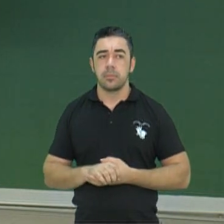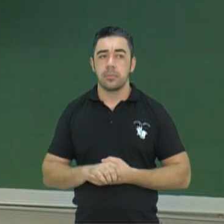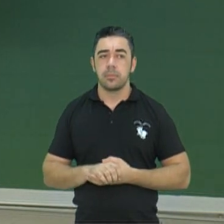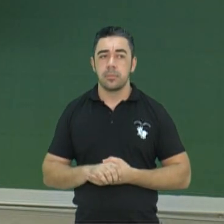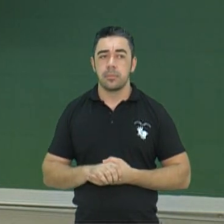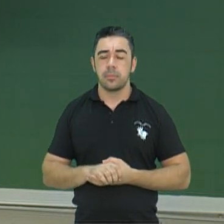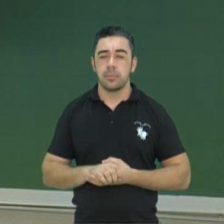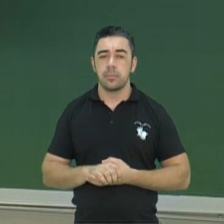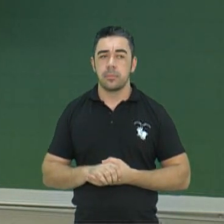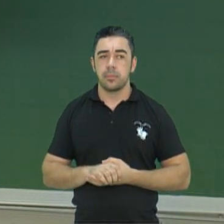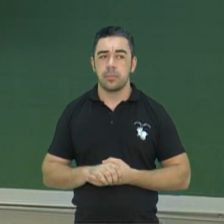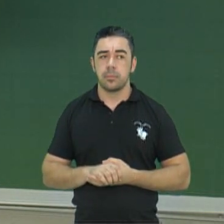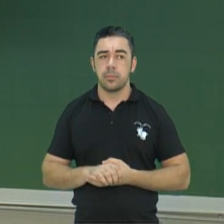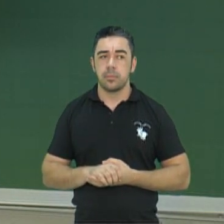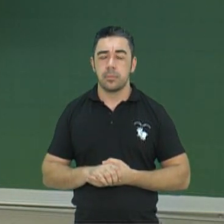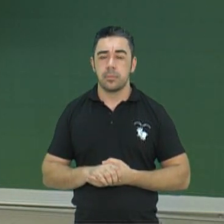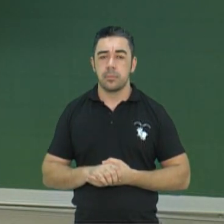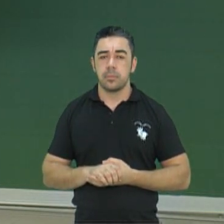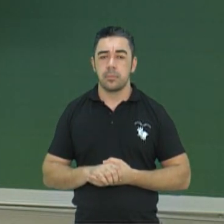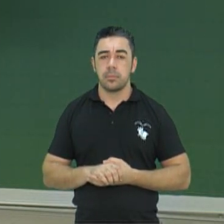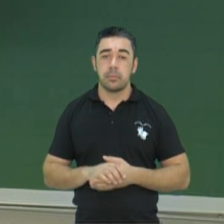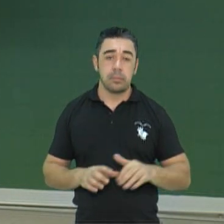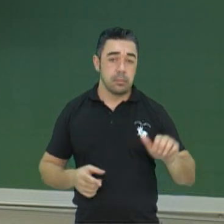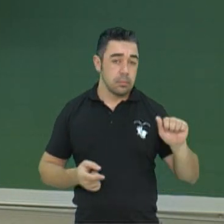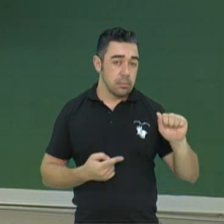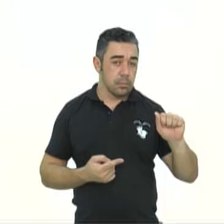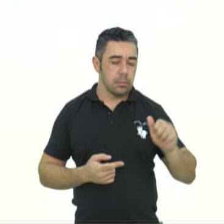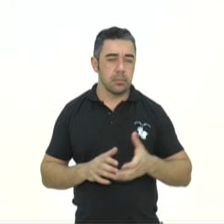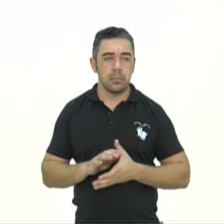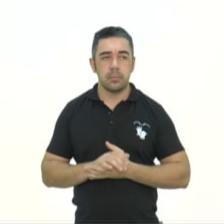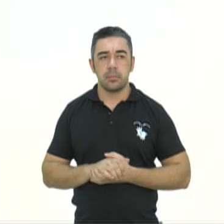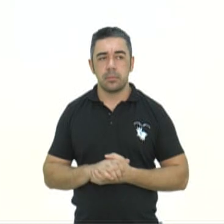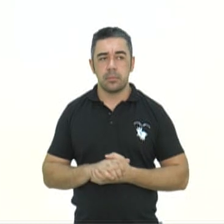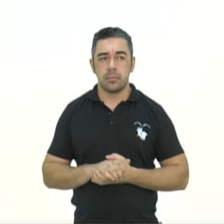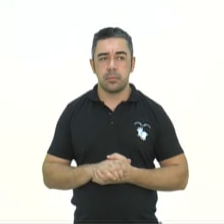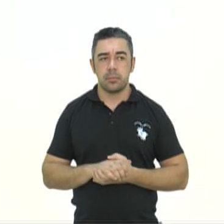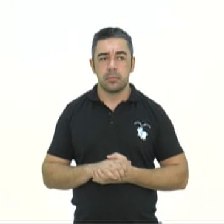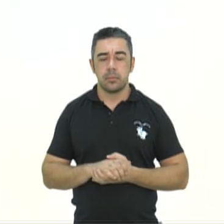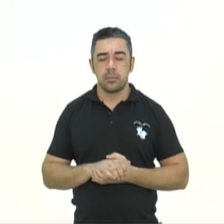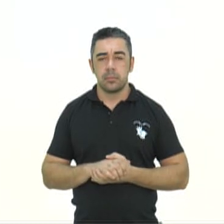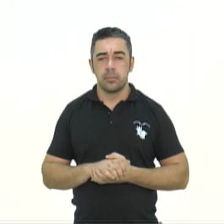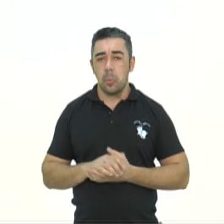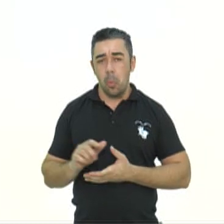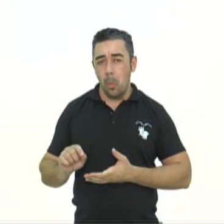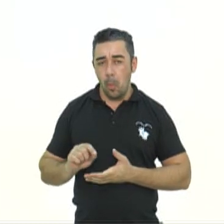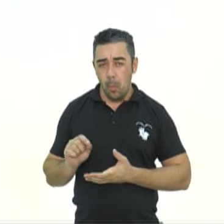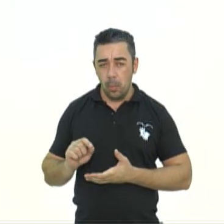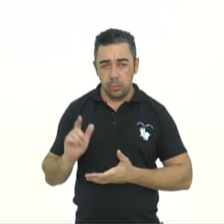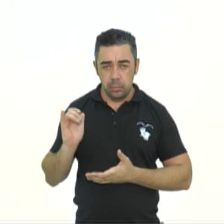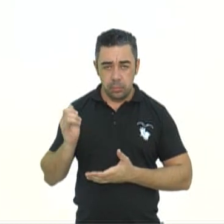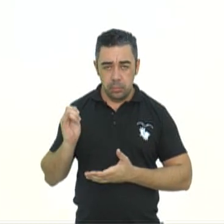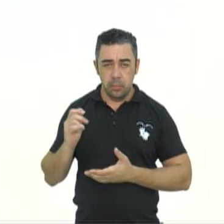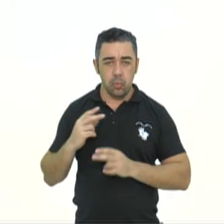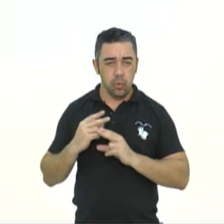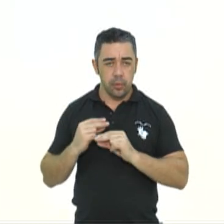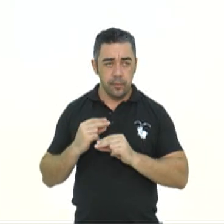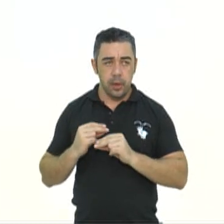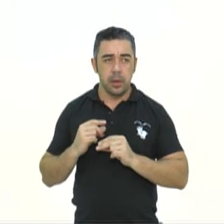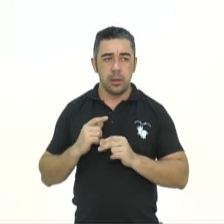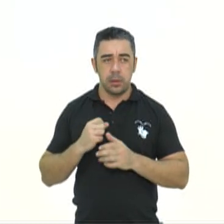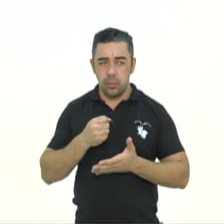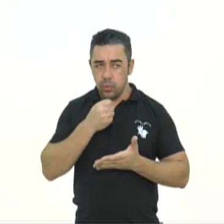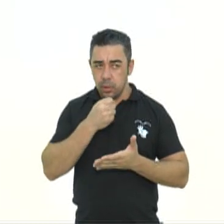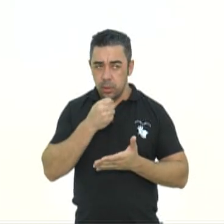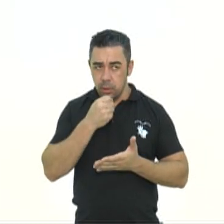é correto afirmar que, letra A, foi um importante cuentista, novelista,